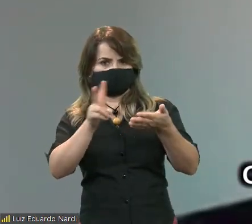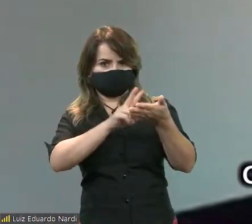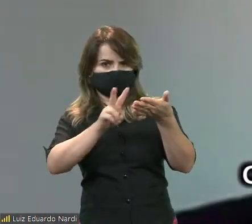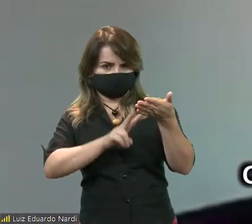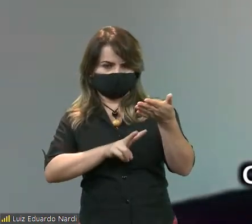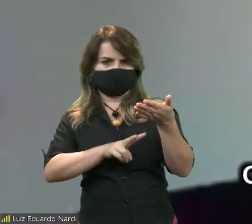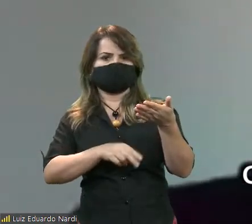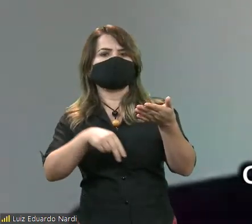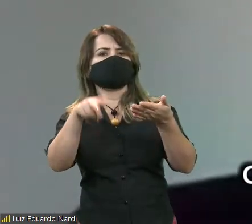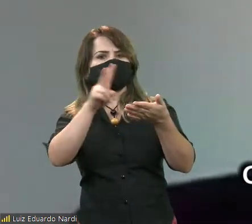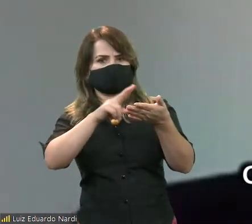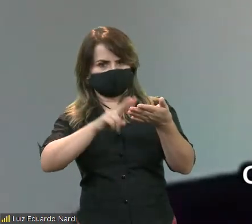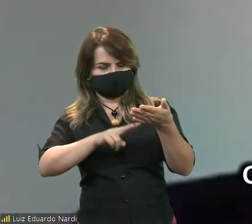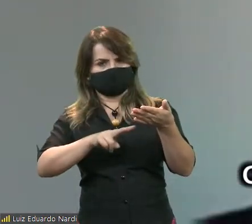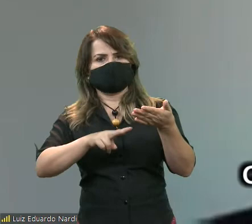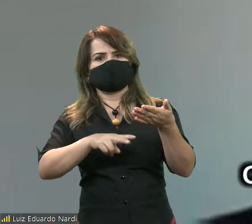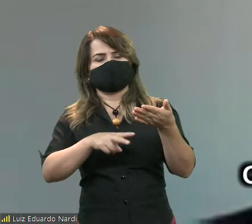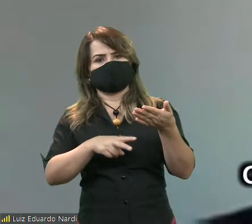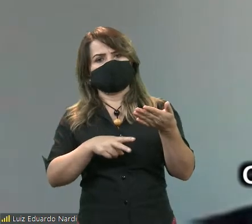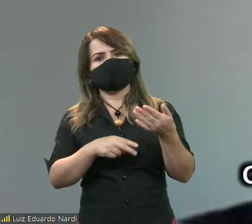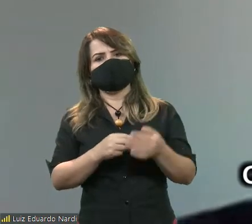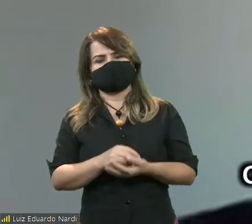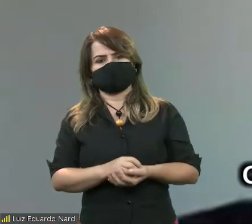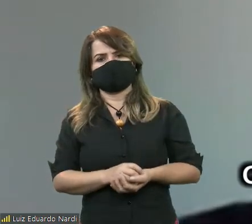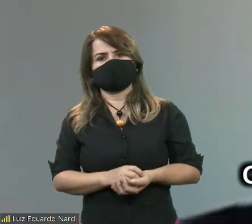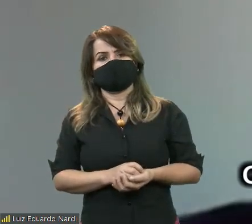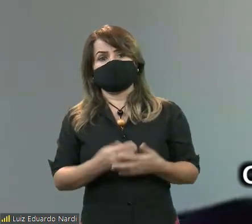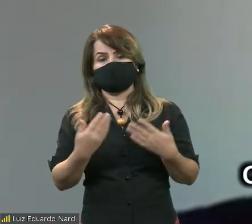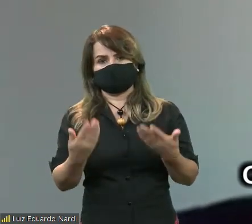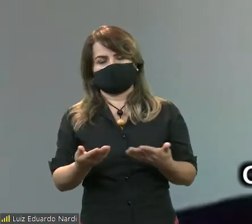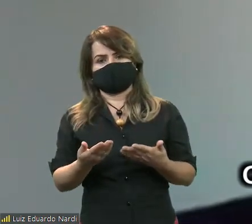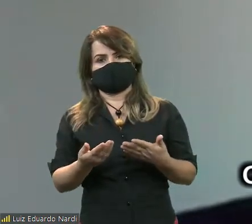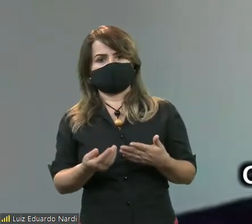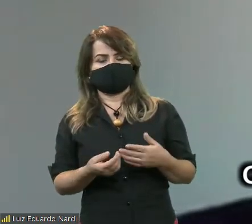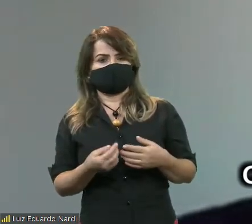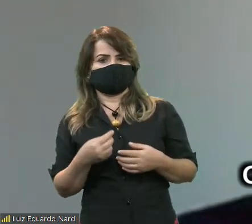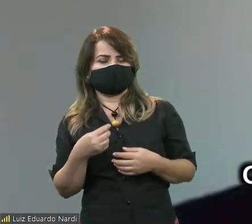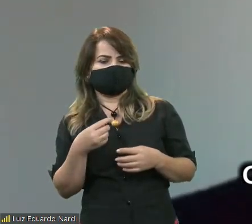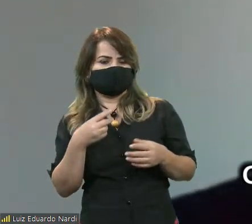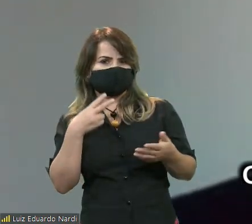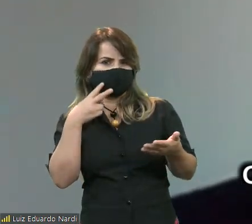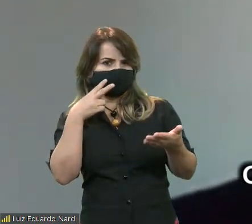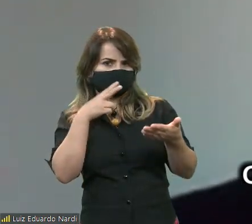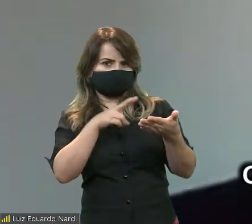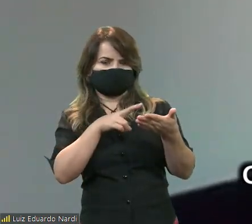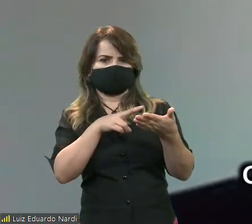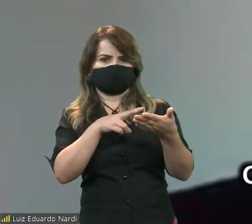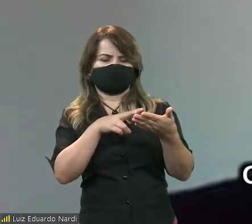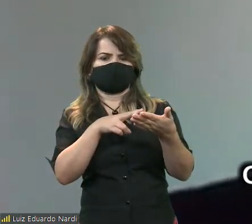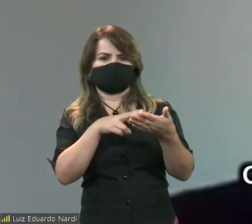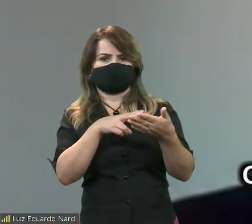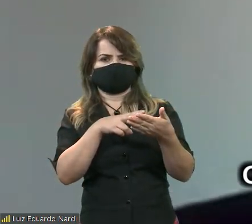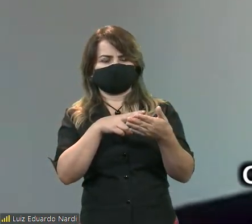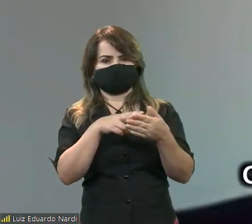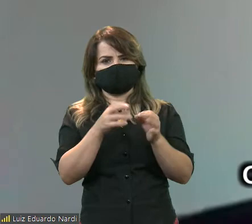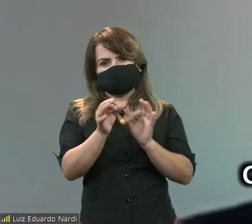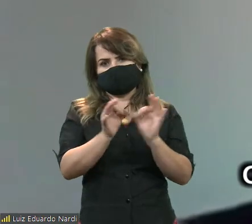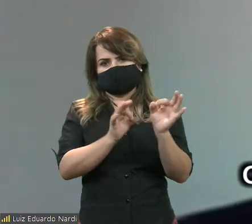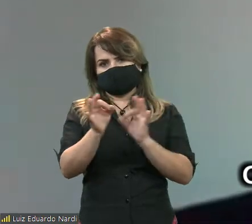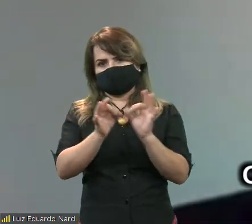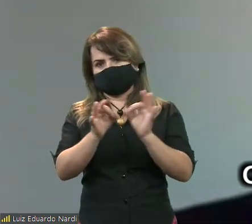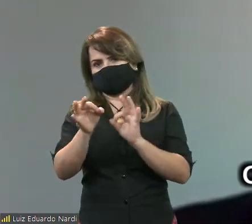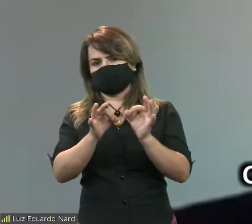Custódio e vereador José Carlos Albuquerque, de encontrar meios que, a meu ver,